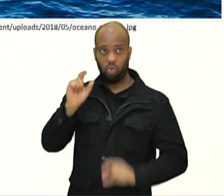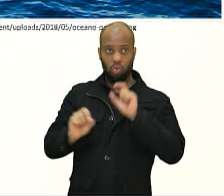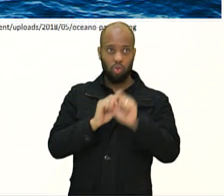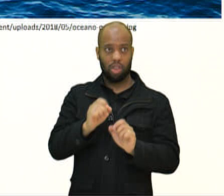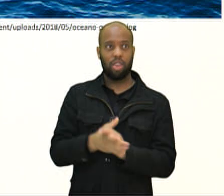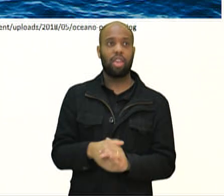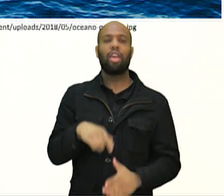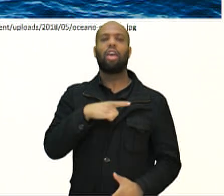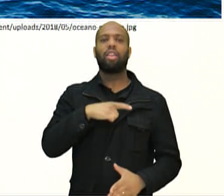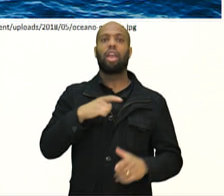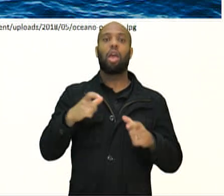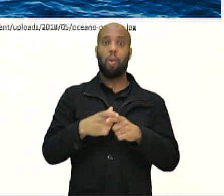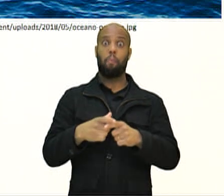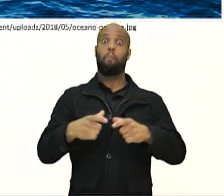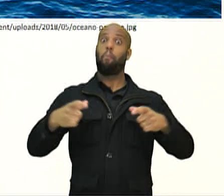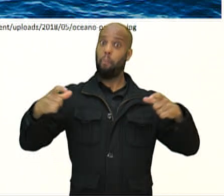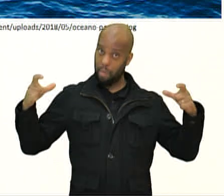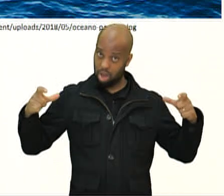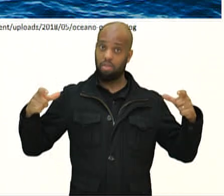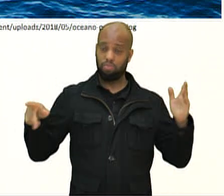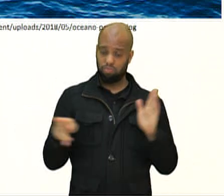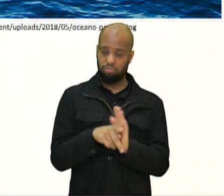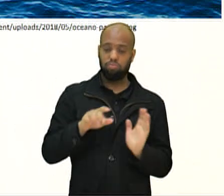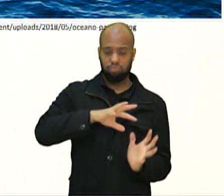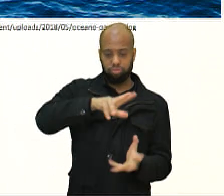ali, ó, maior oceano do nosso planeta.